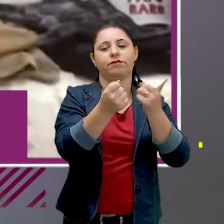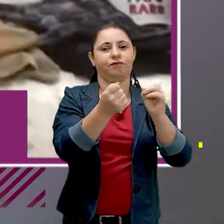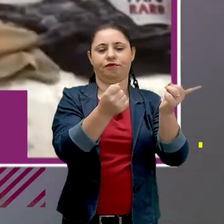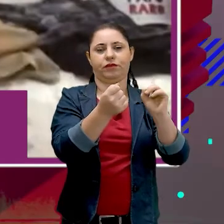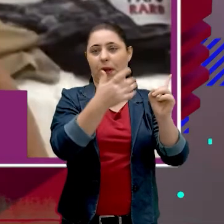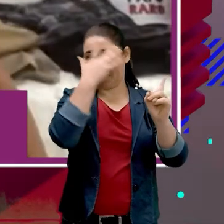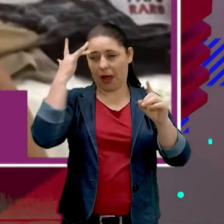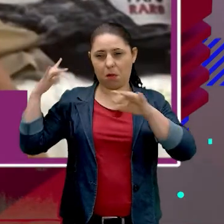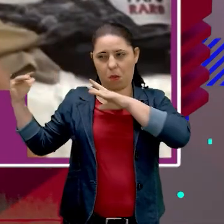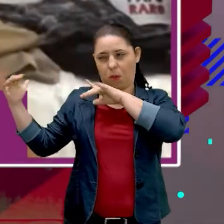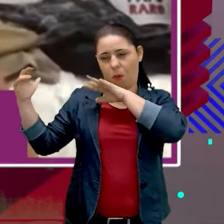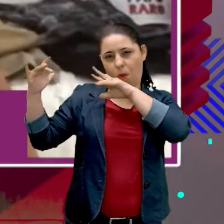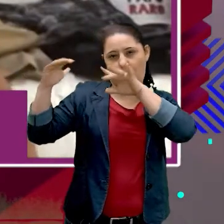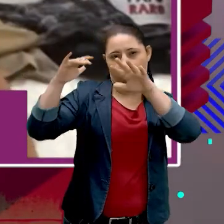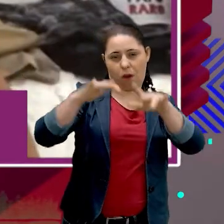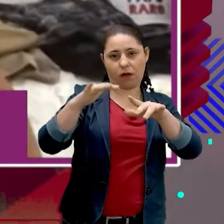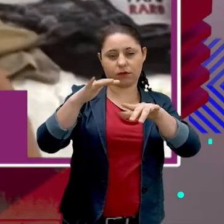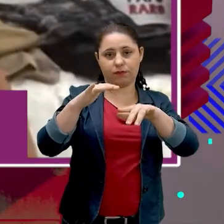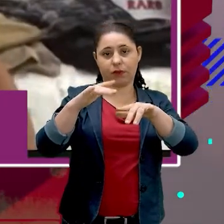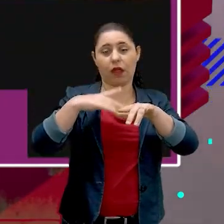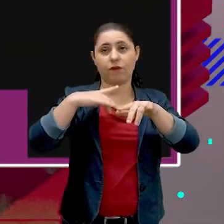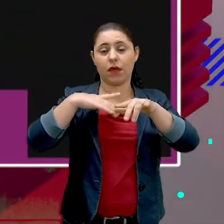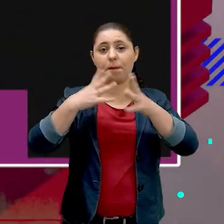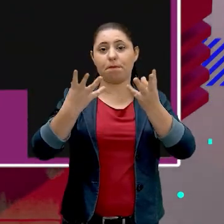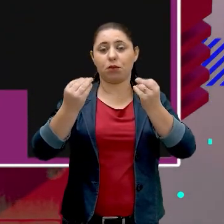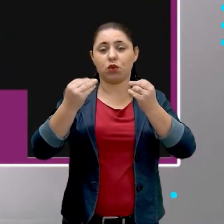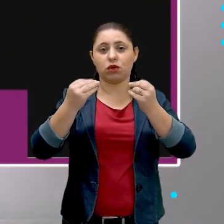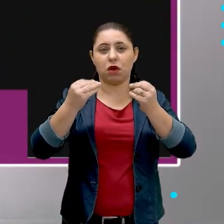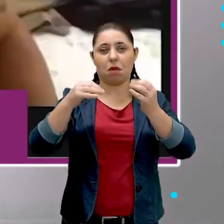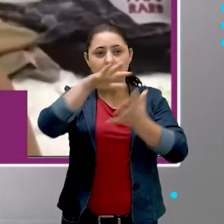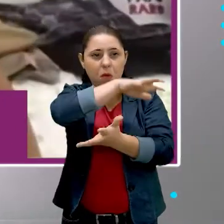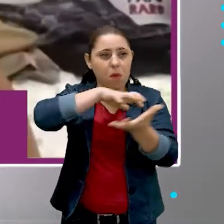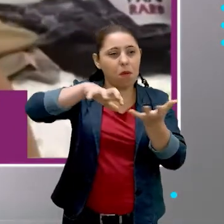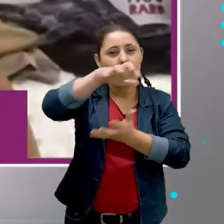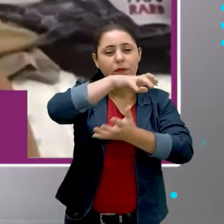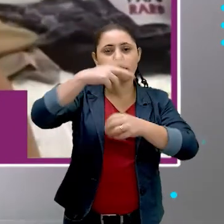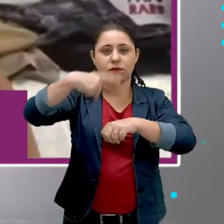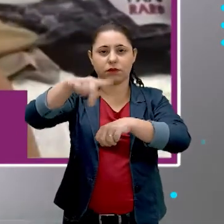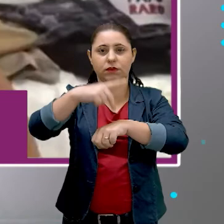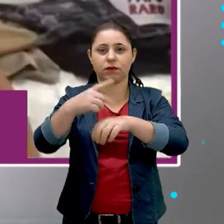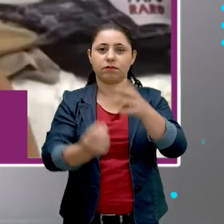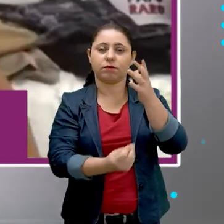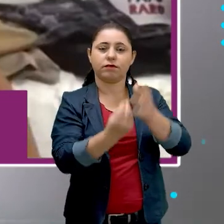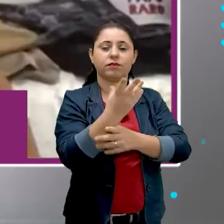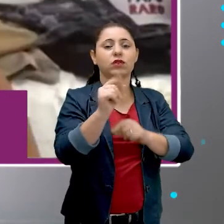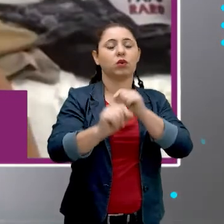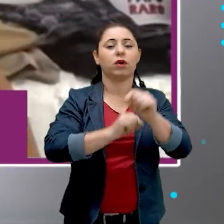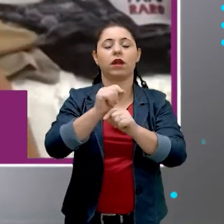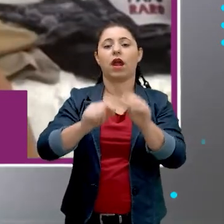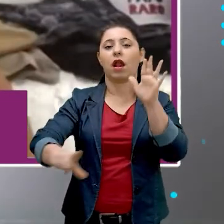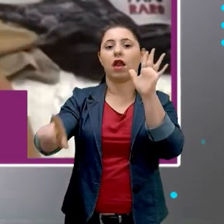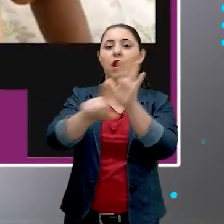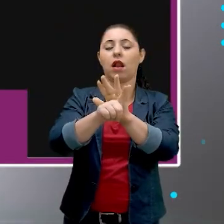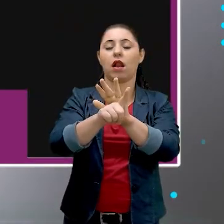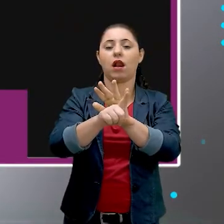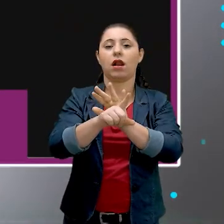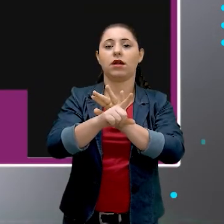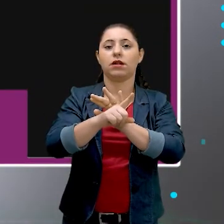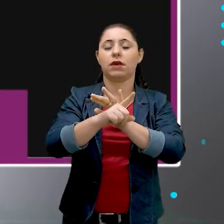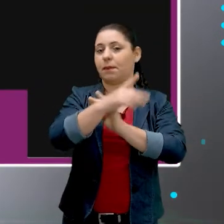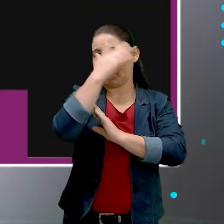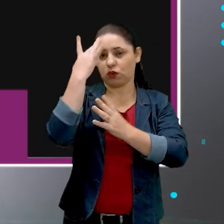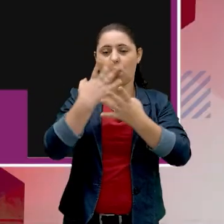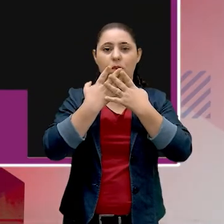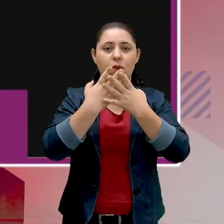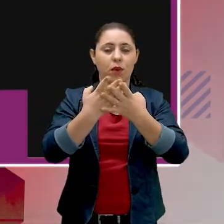disso. Sim, lembro. E muita manifestação no Brasil, e aí gerou a legislação premiada, aí a